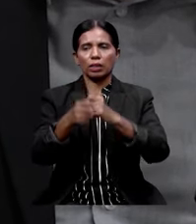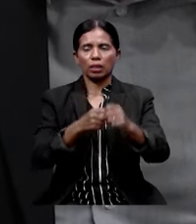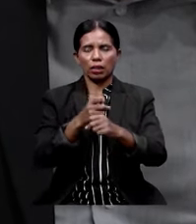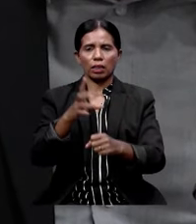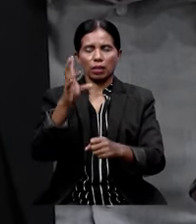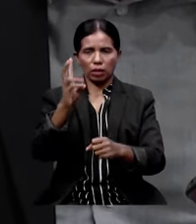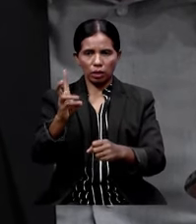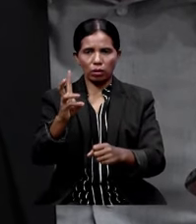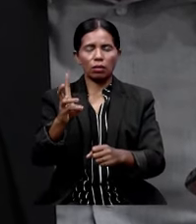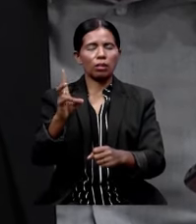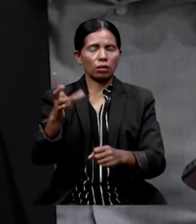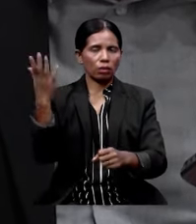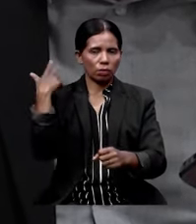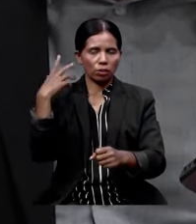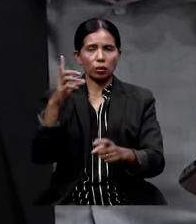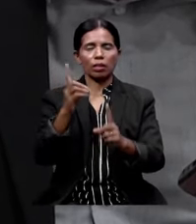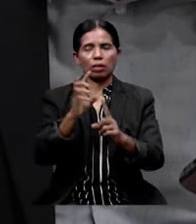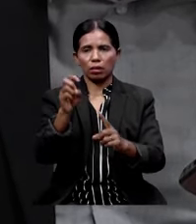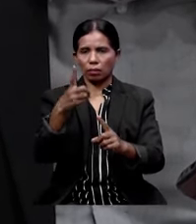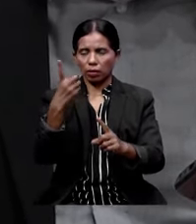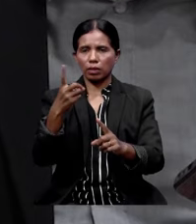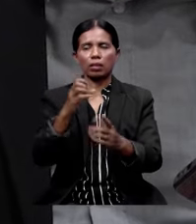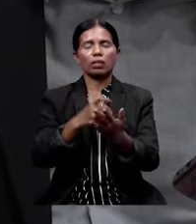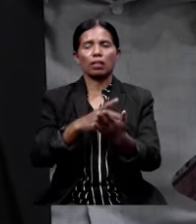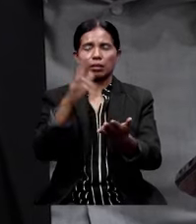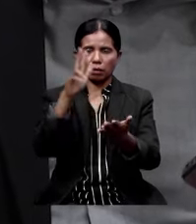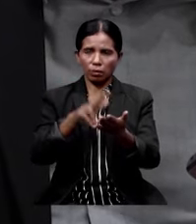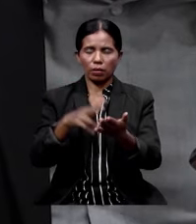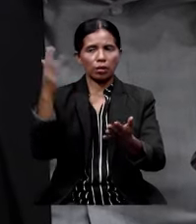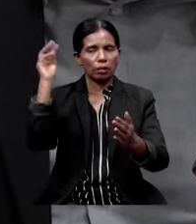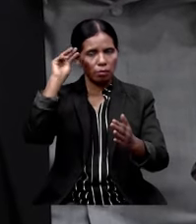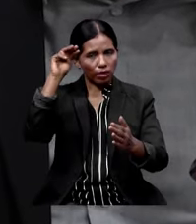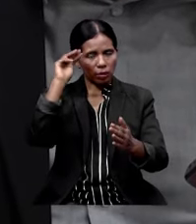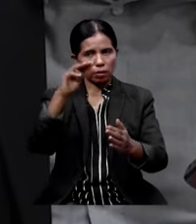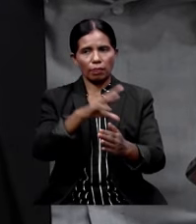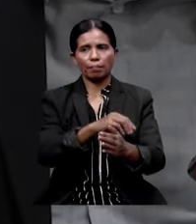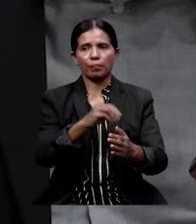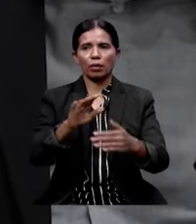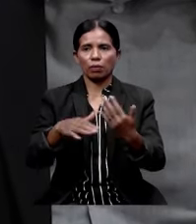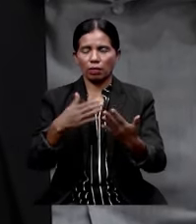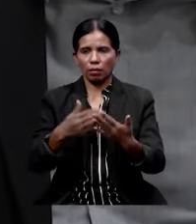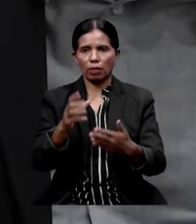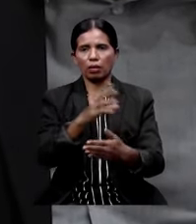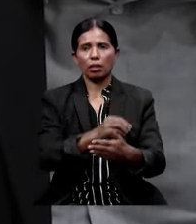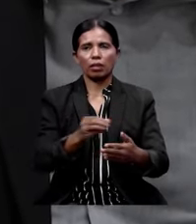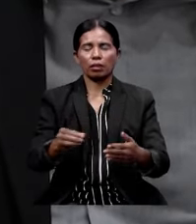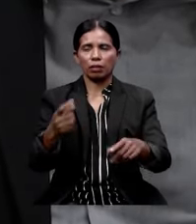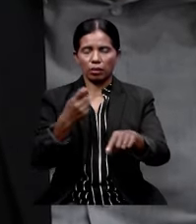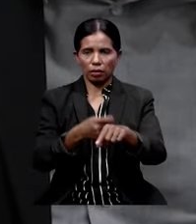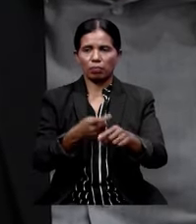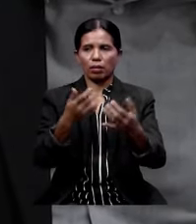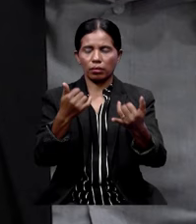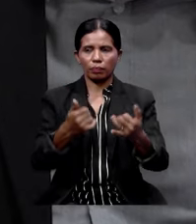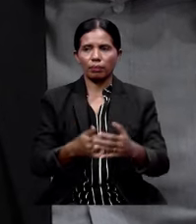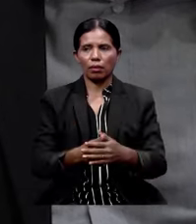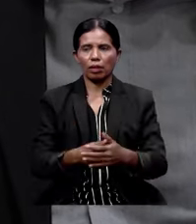11 de janeiro, né? A tua prova e reunião ministro Sirnian, conferência ministro Sirnian, e ao mesmo tempo